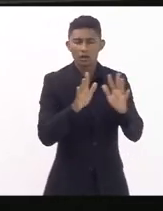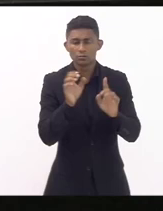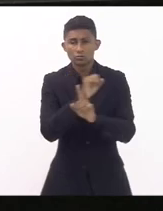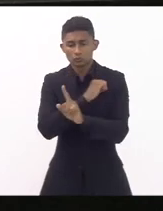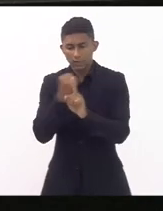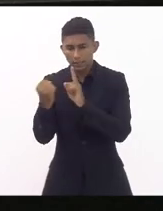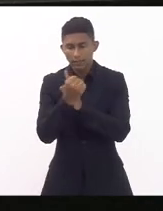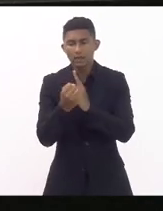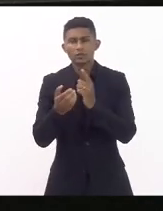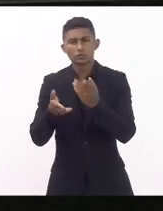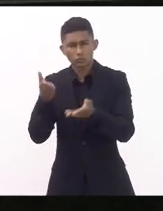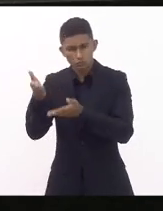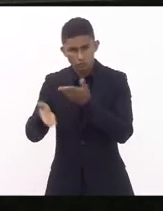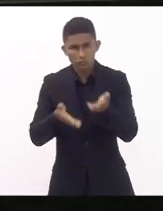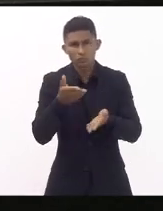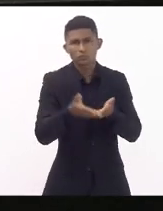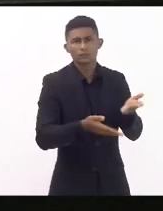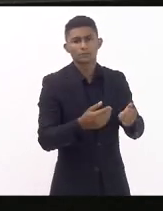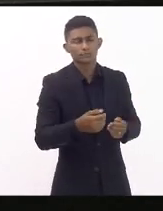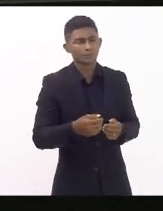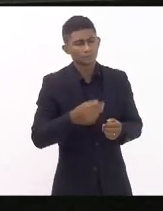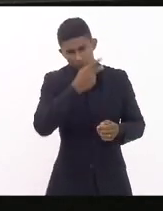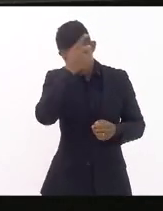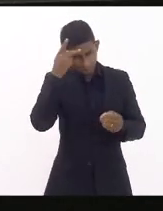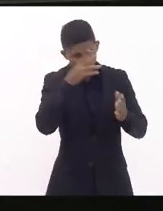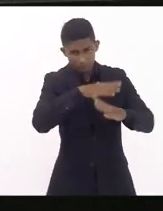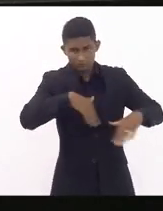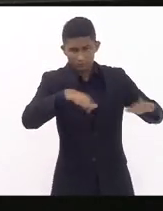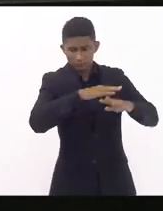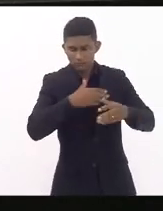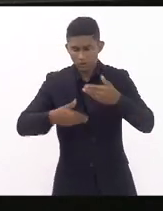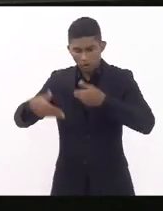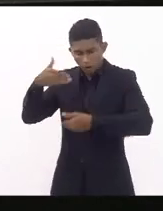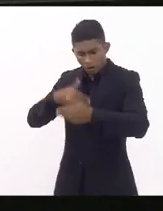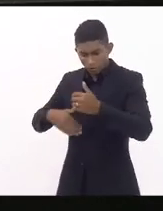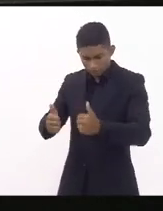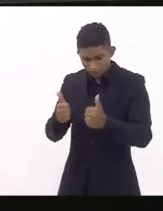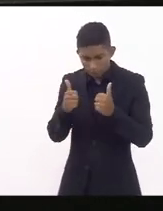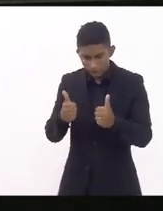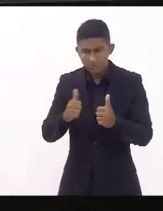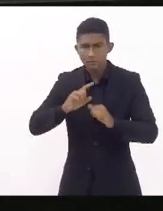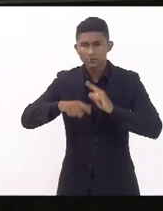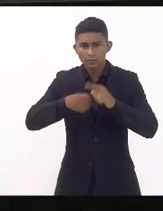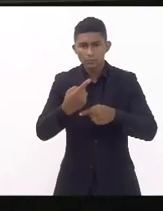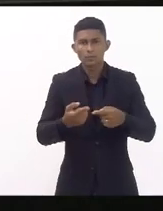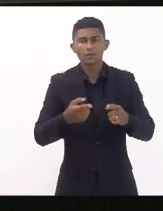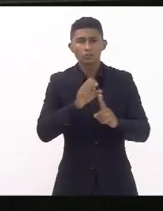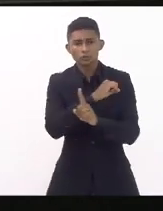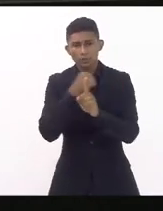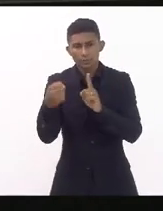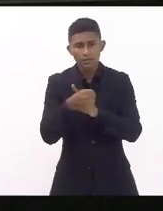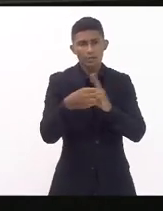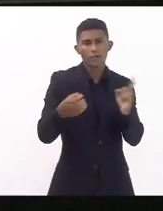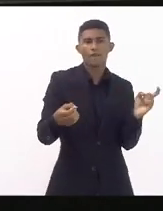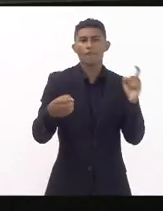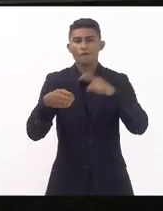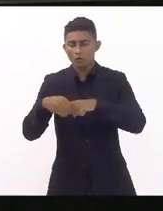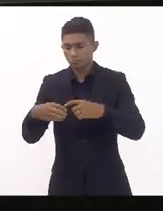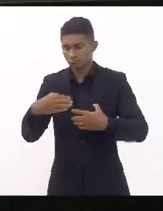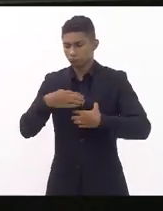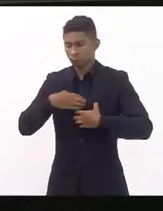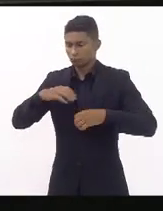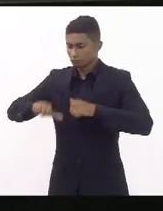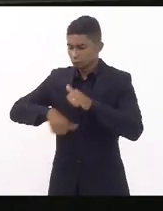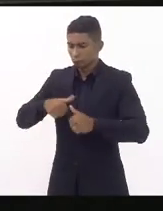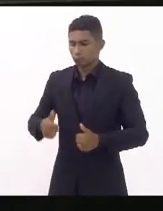sociedade. Indivíduos acautelados, bem cuidados, serão devolvidos muito melhores do que o que eles